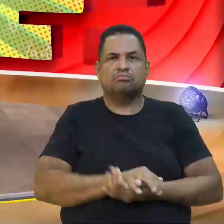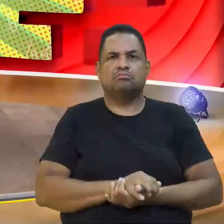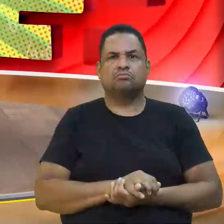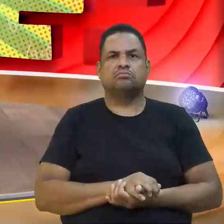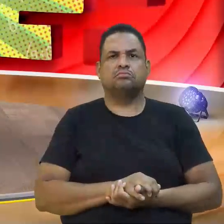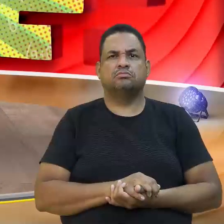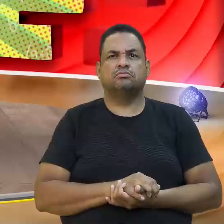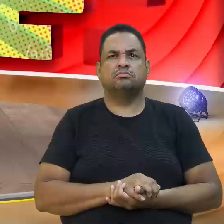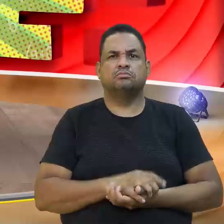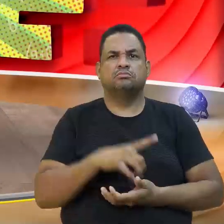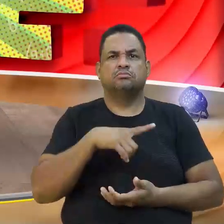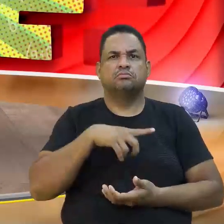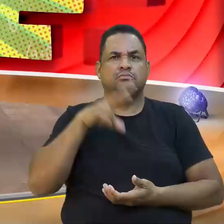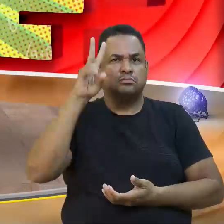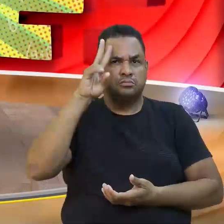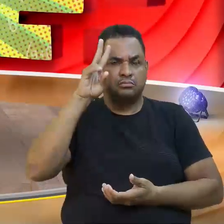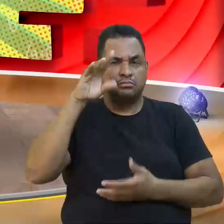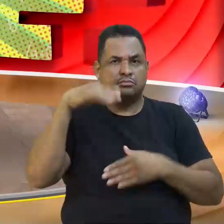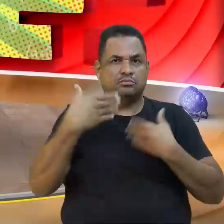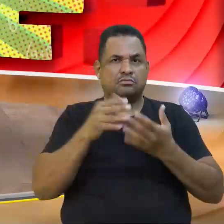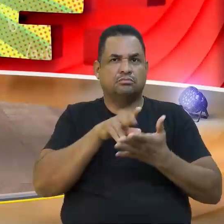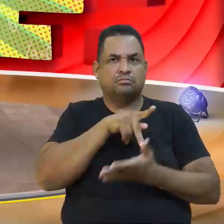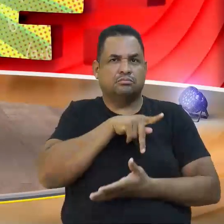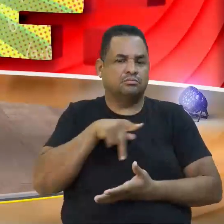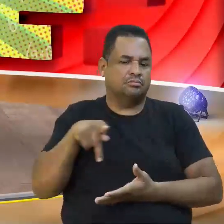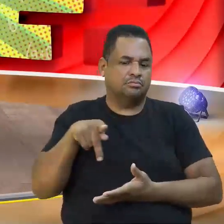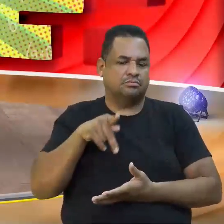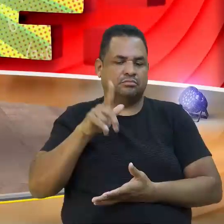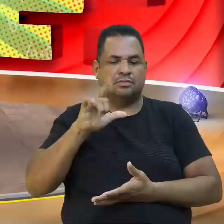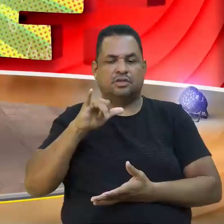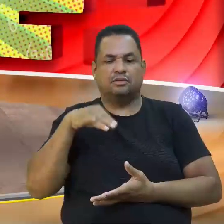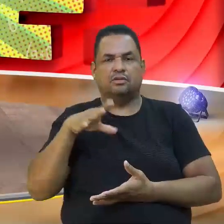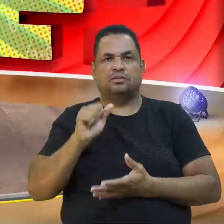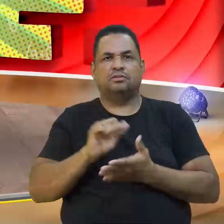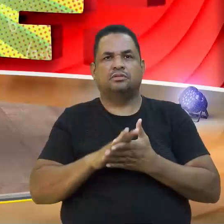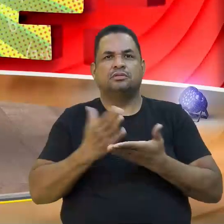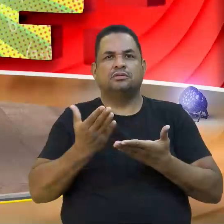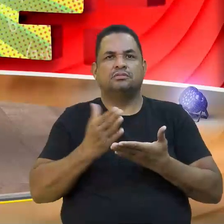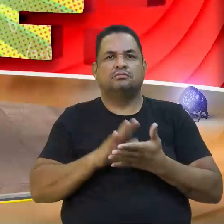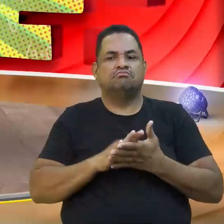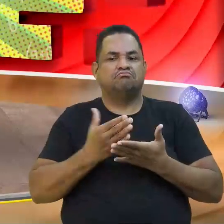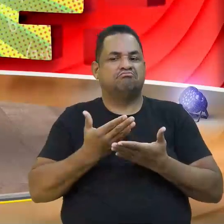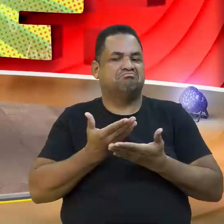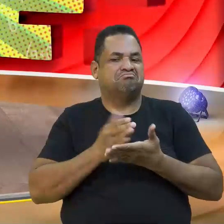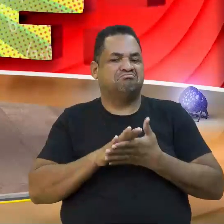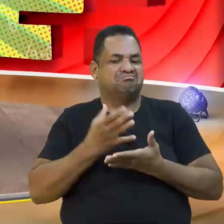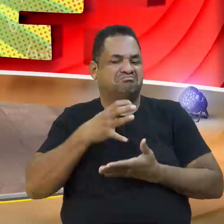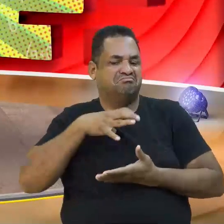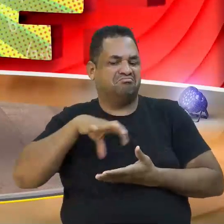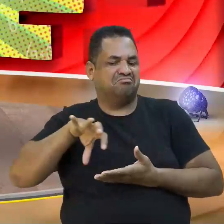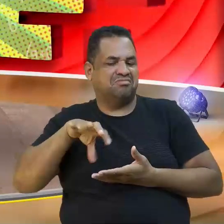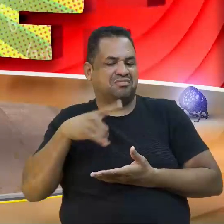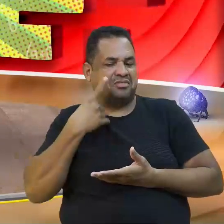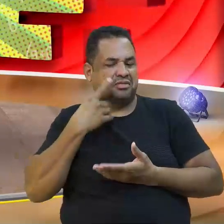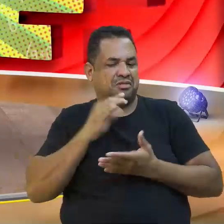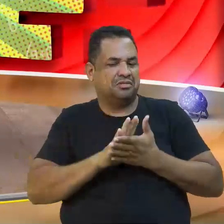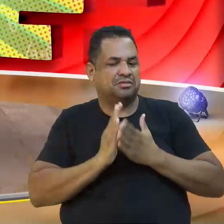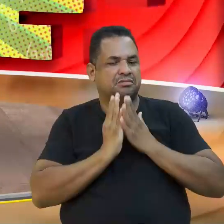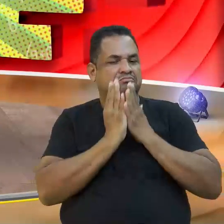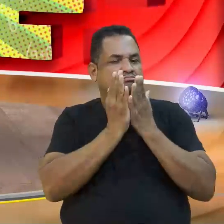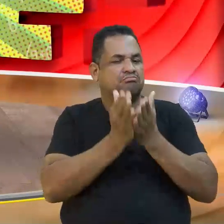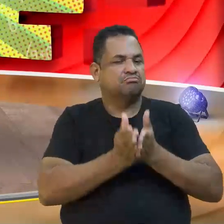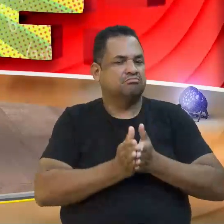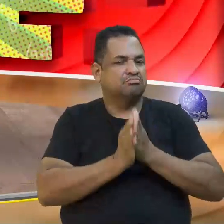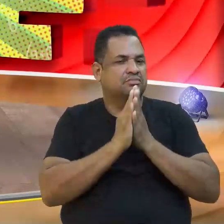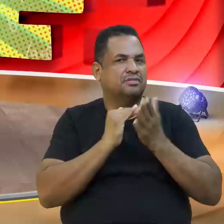tem uma história para contar para vocês aqui, ó, que a professora Lúcia estava boicotando a nossa viagem de barco, né, olhando lá esqueci o